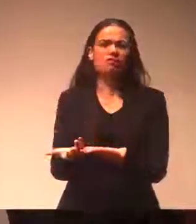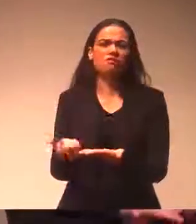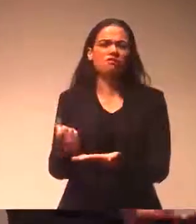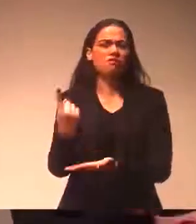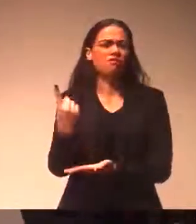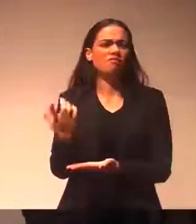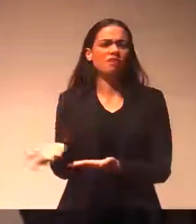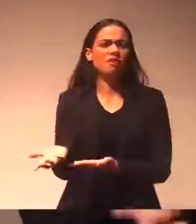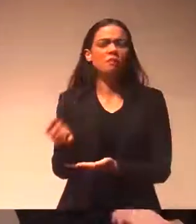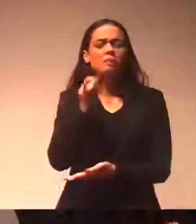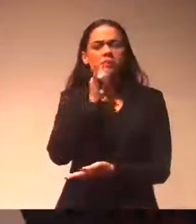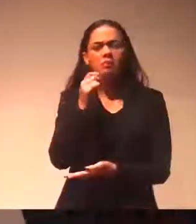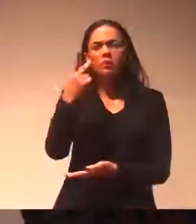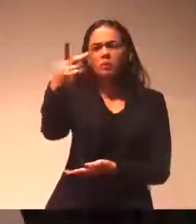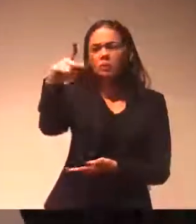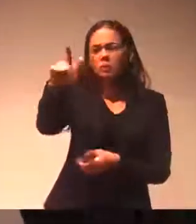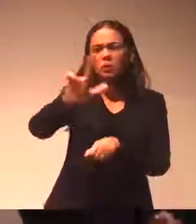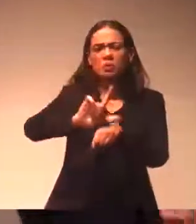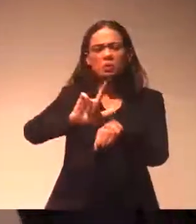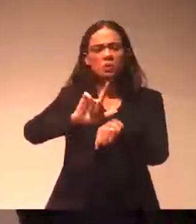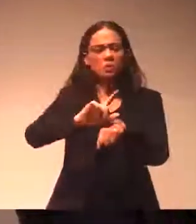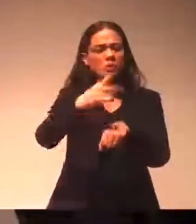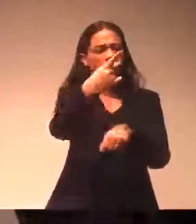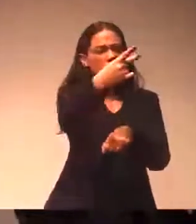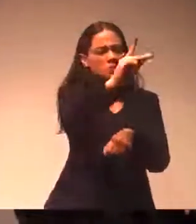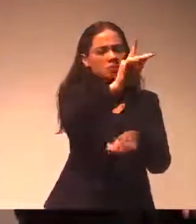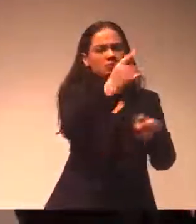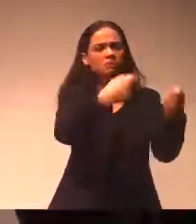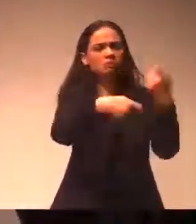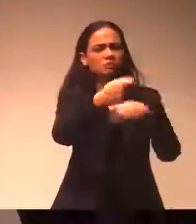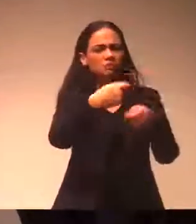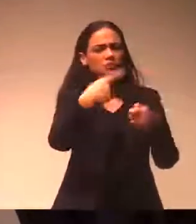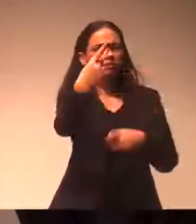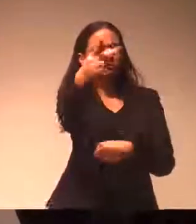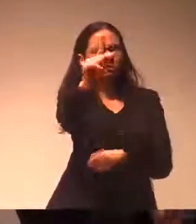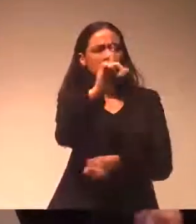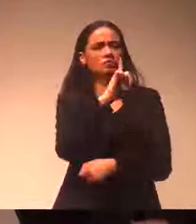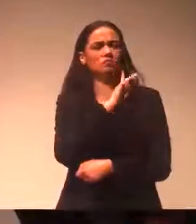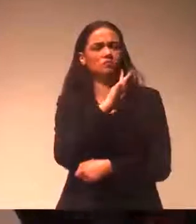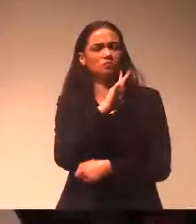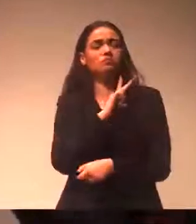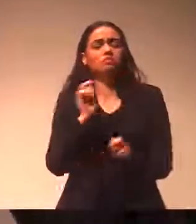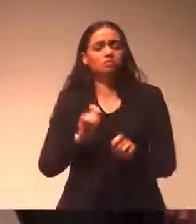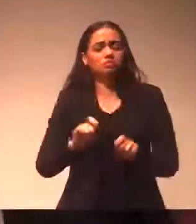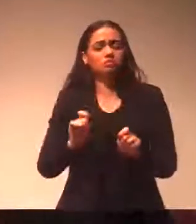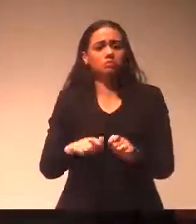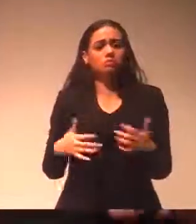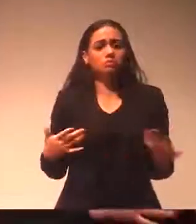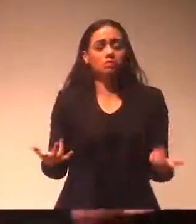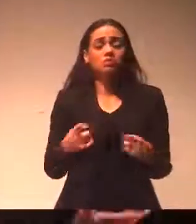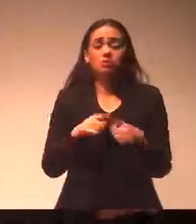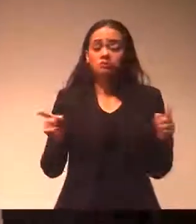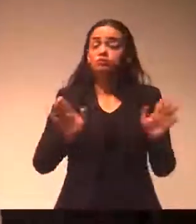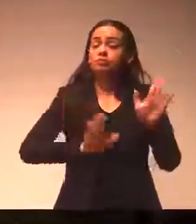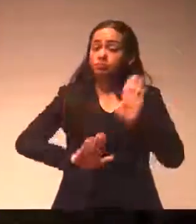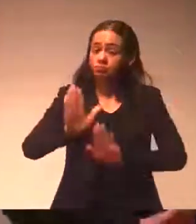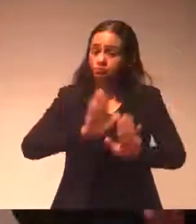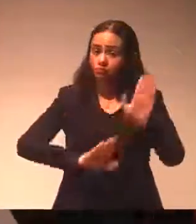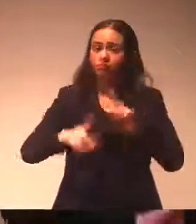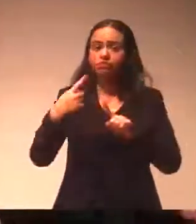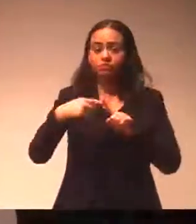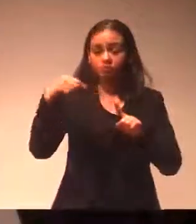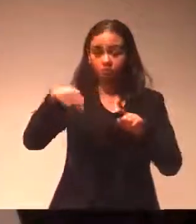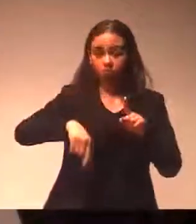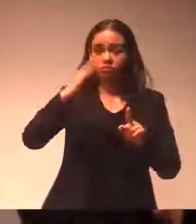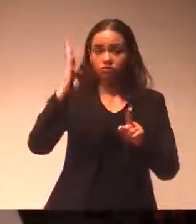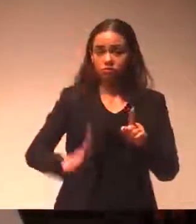sua loja, no seu espaço pessoal, privado, pode fazer, mas também não é tudo, porque tem lei nesse país. No